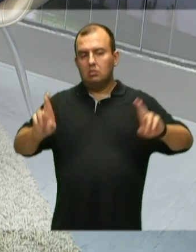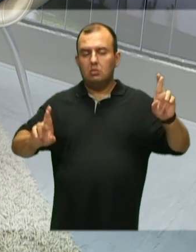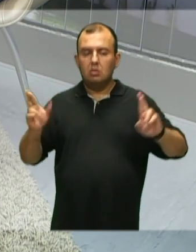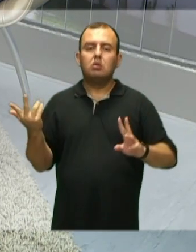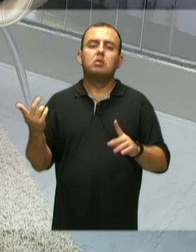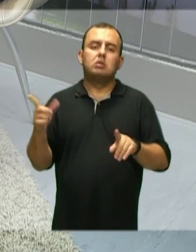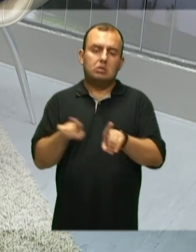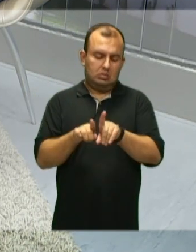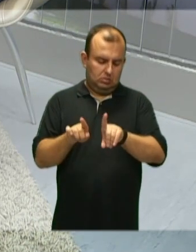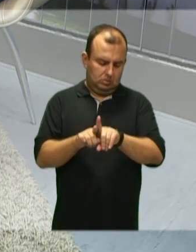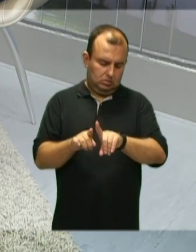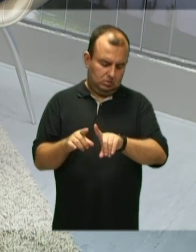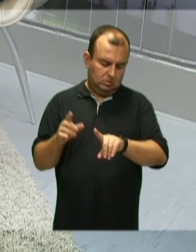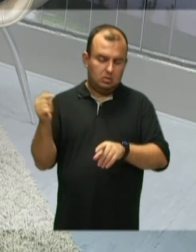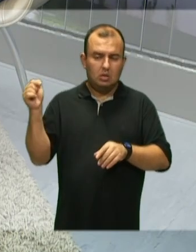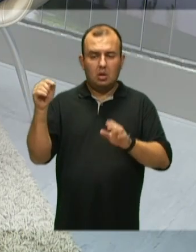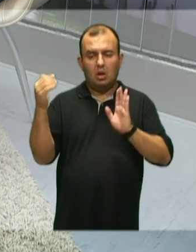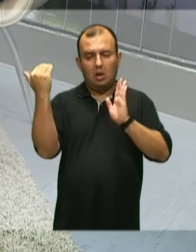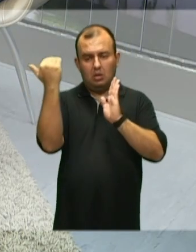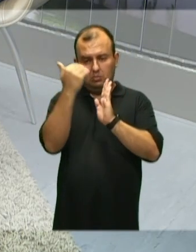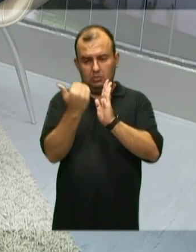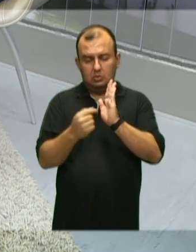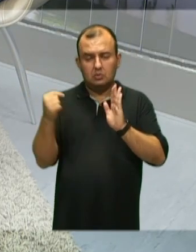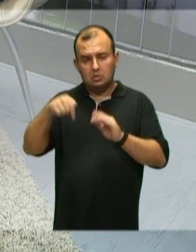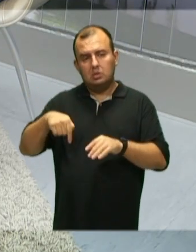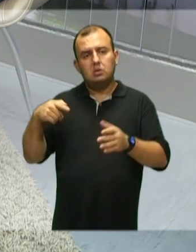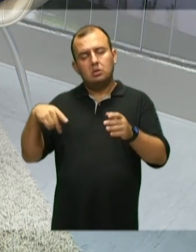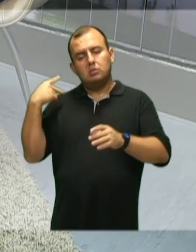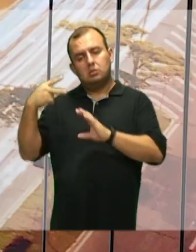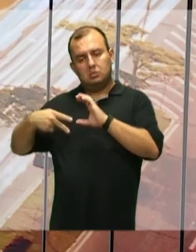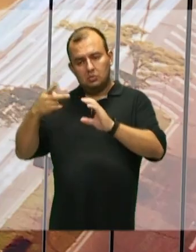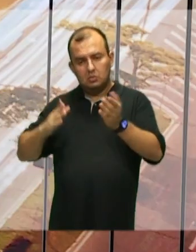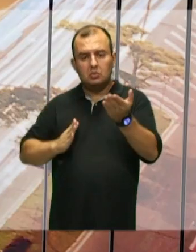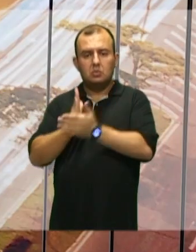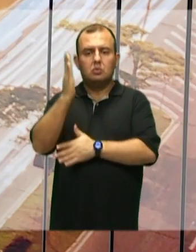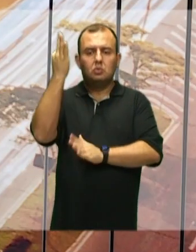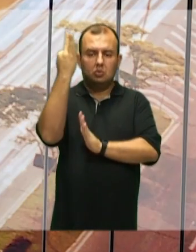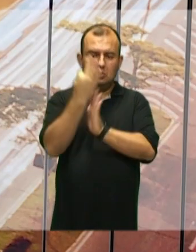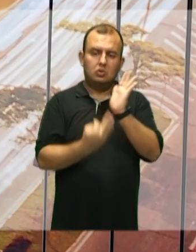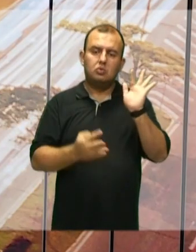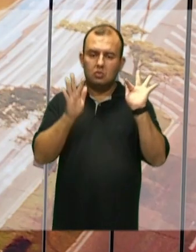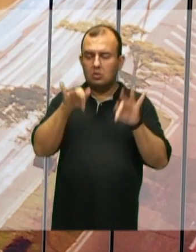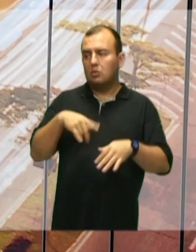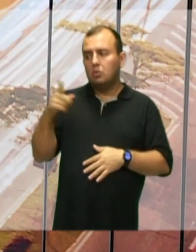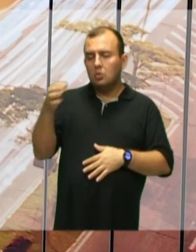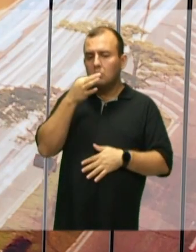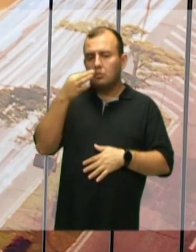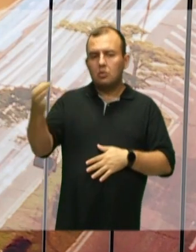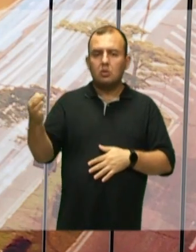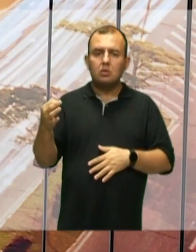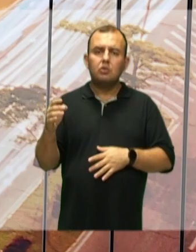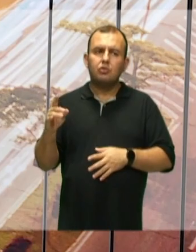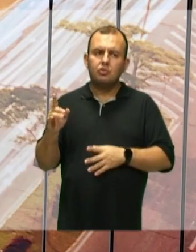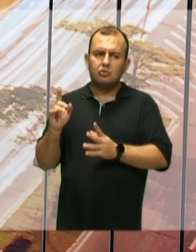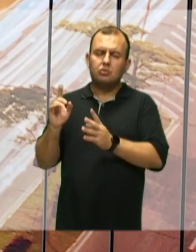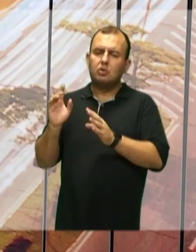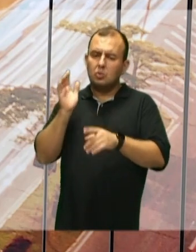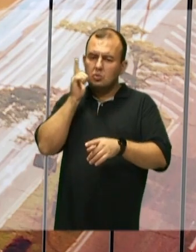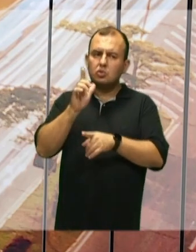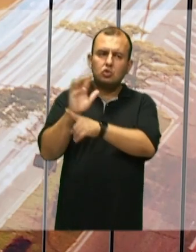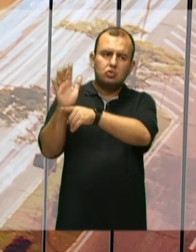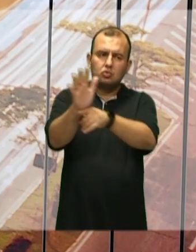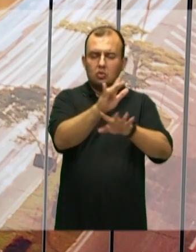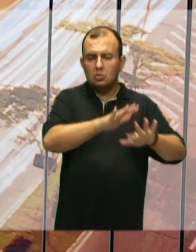prioridades a pauta veio paraa câmara de vereadores e foi aprovada o texto final na sua opinião ele vai atender as demandas de